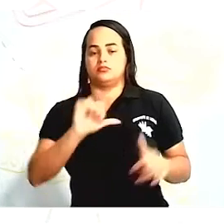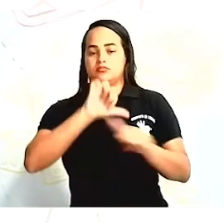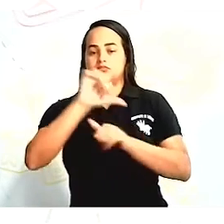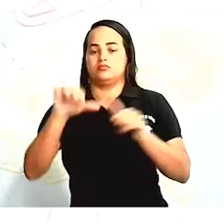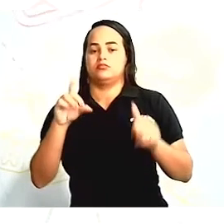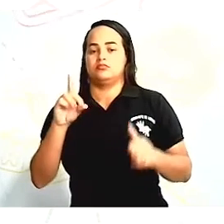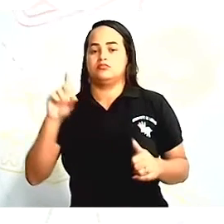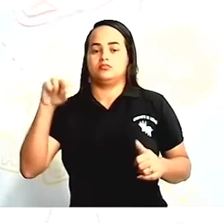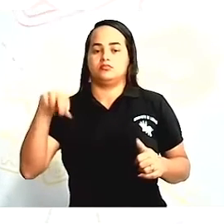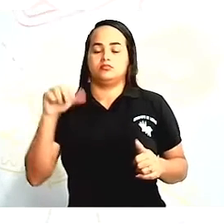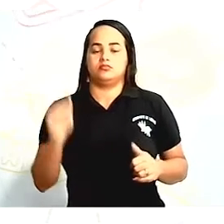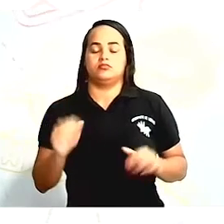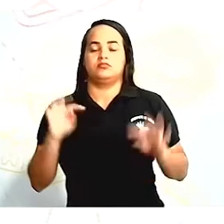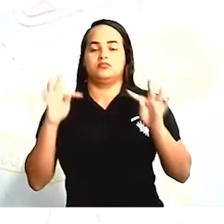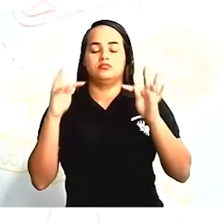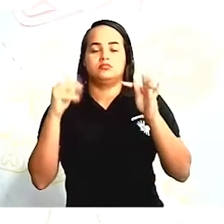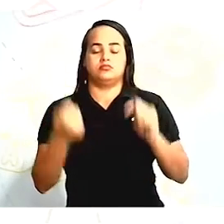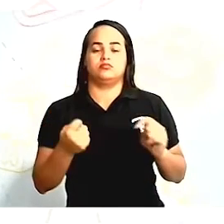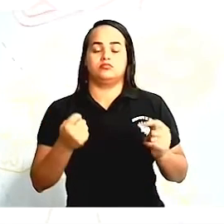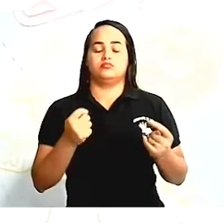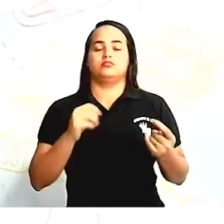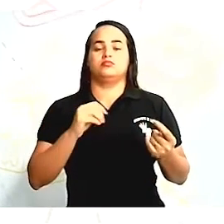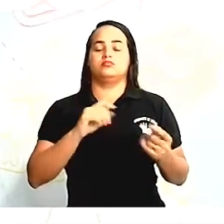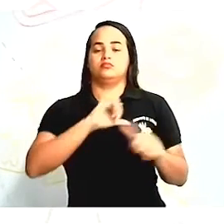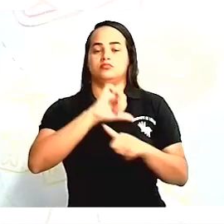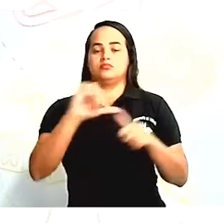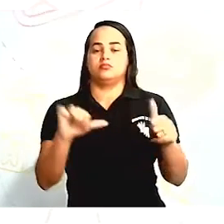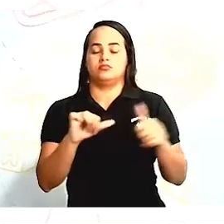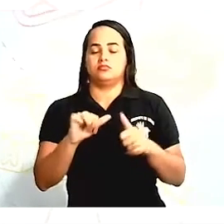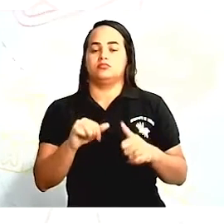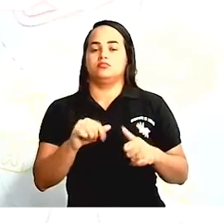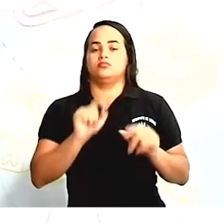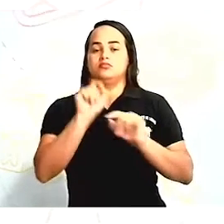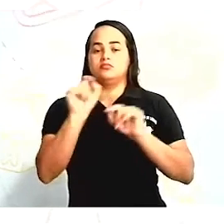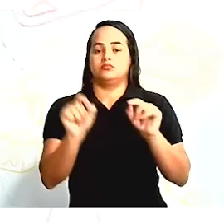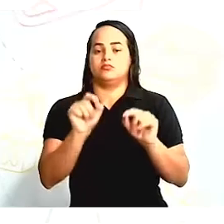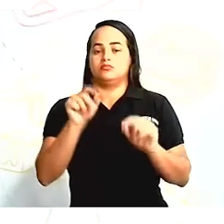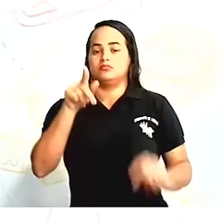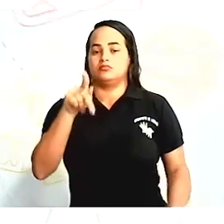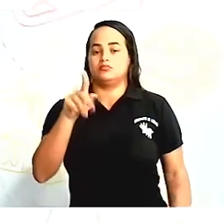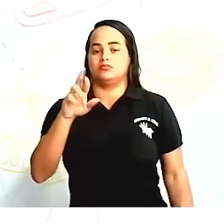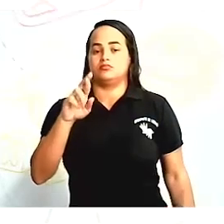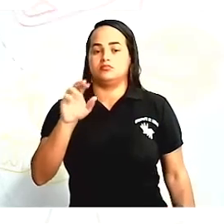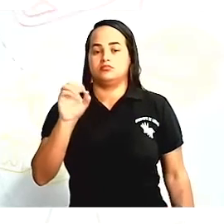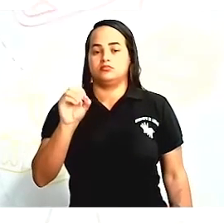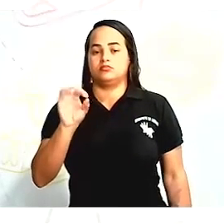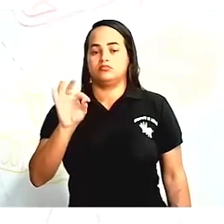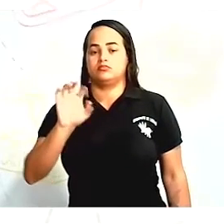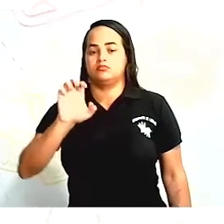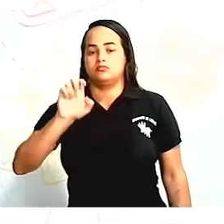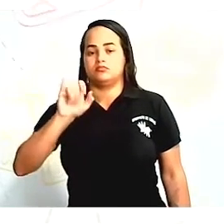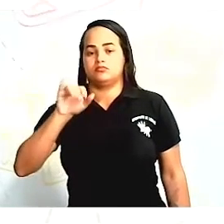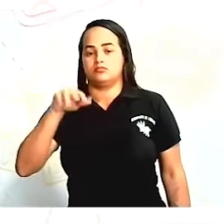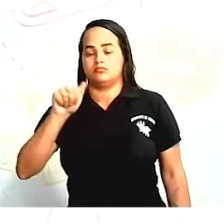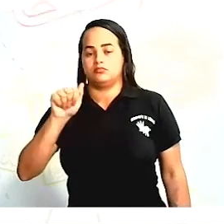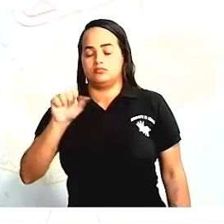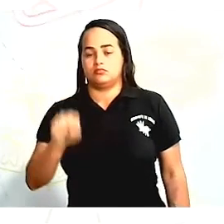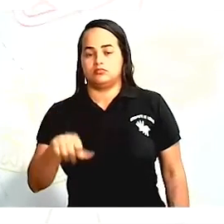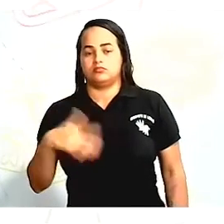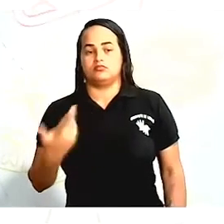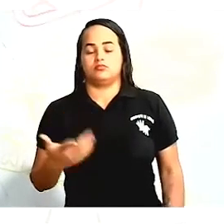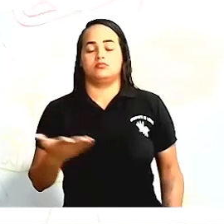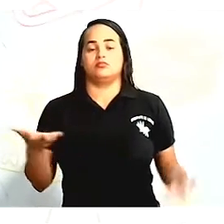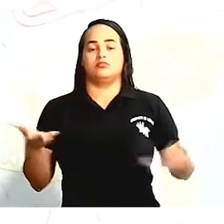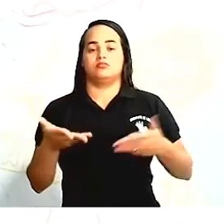DNA, e tudo isso traduzido por proteínas, tá certo? Bem, pessoal, vamos ver um pouquinho agora sobre